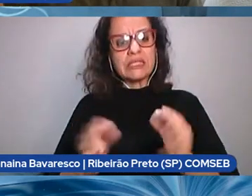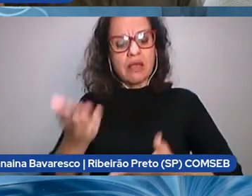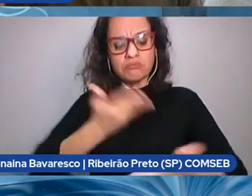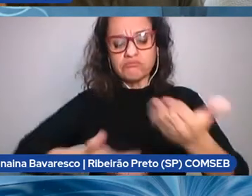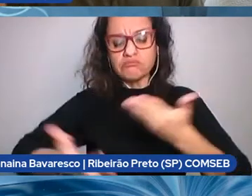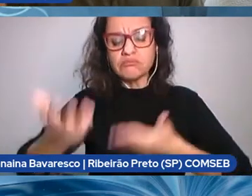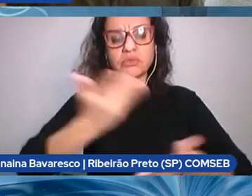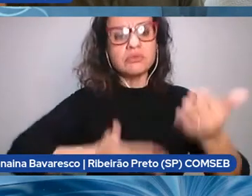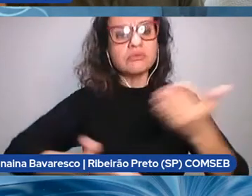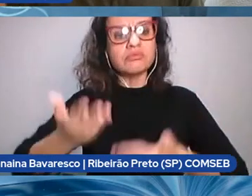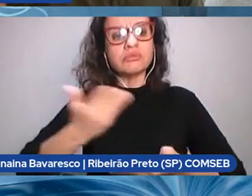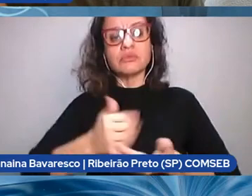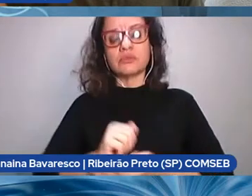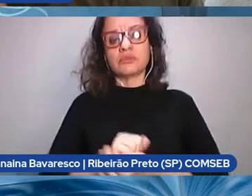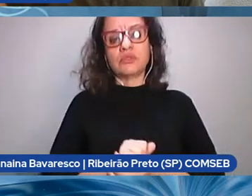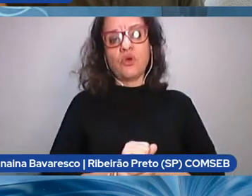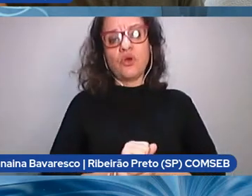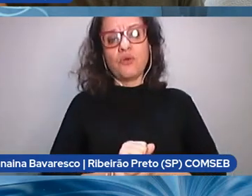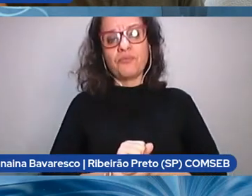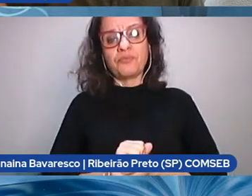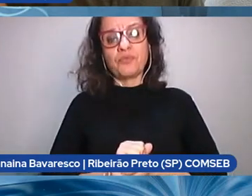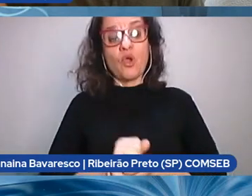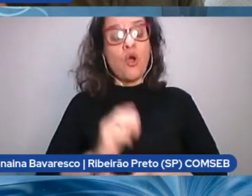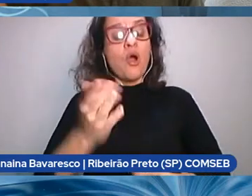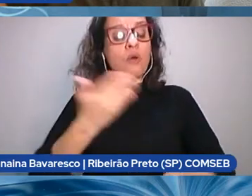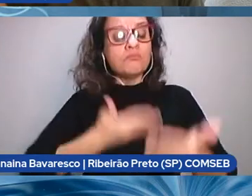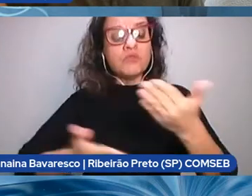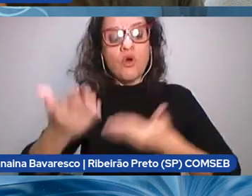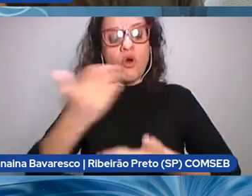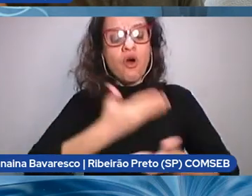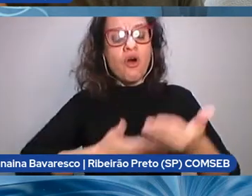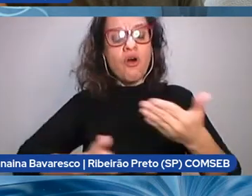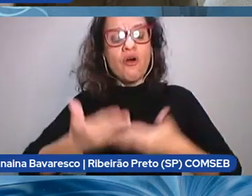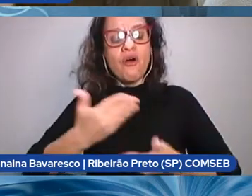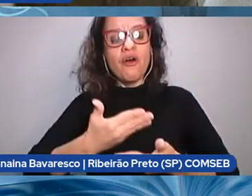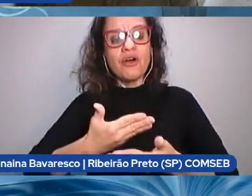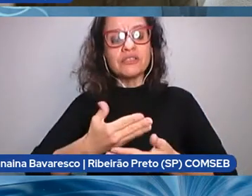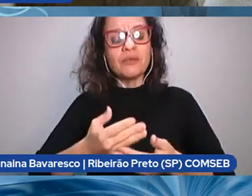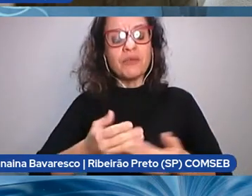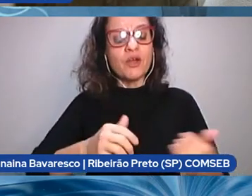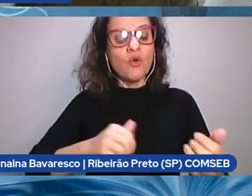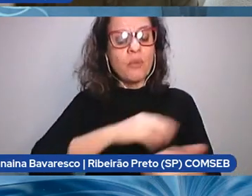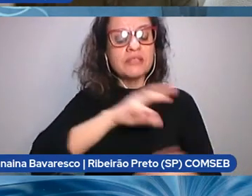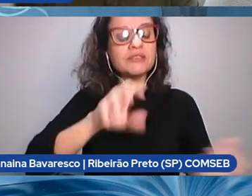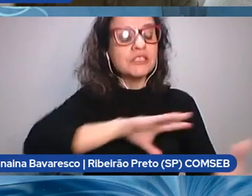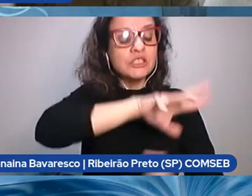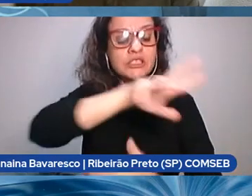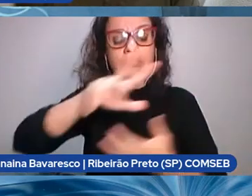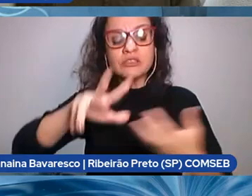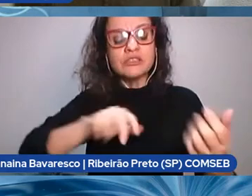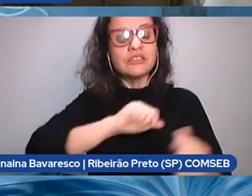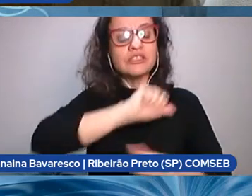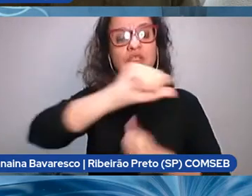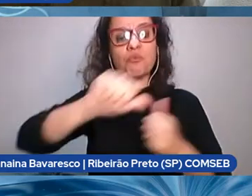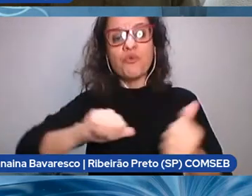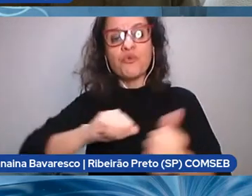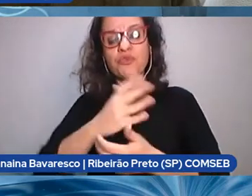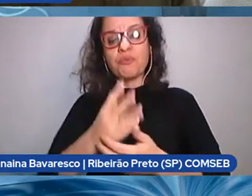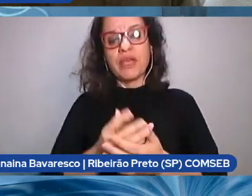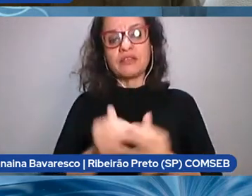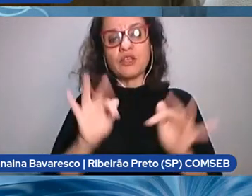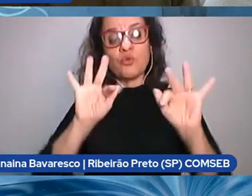de dar ordem para a forma como ela se movimenta. No final